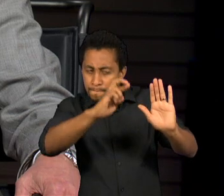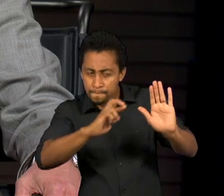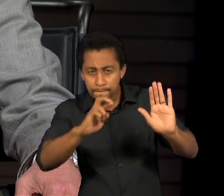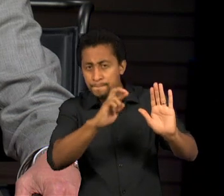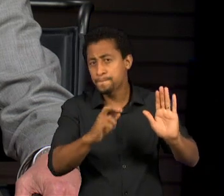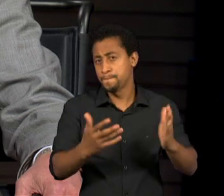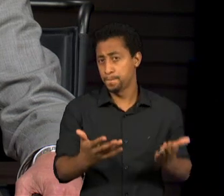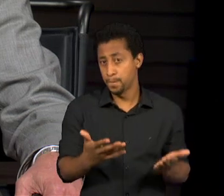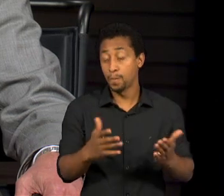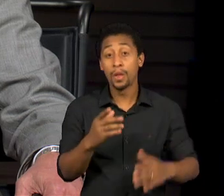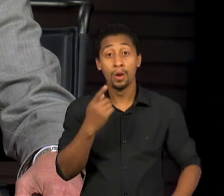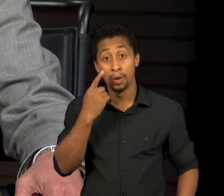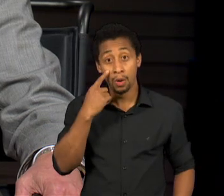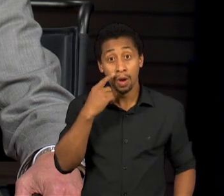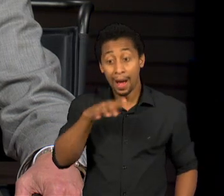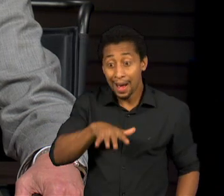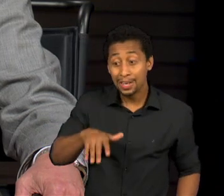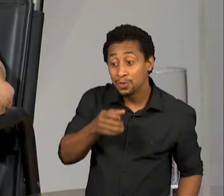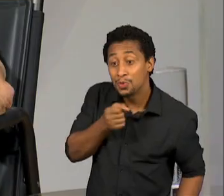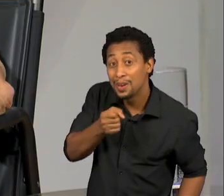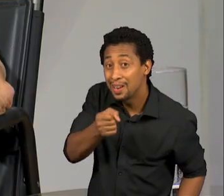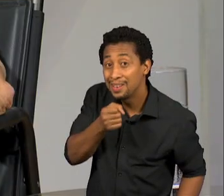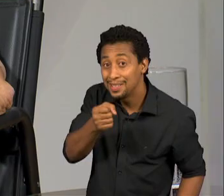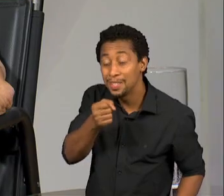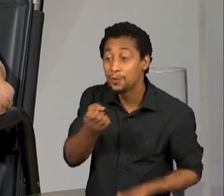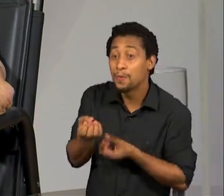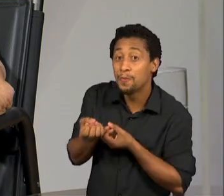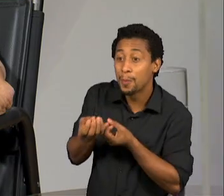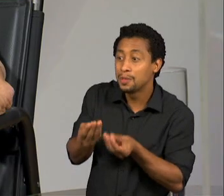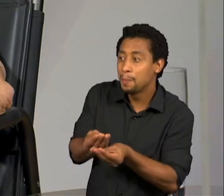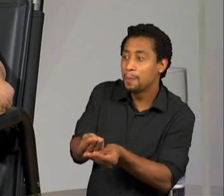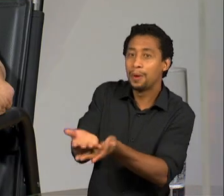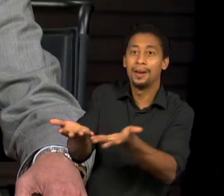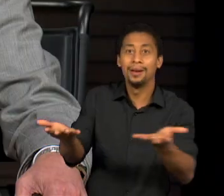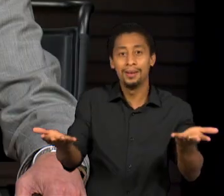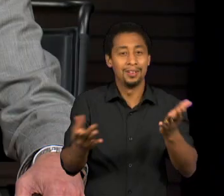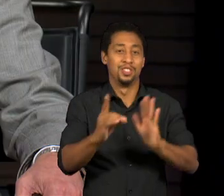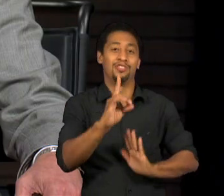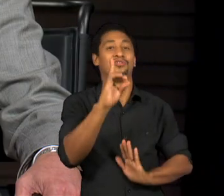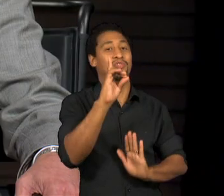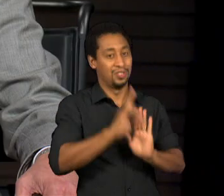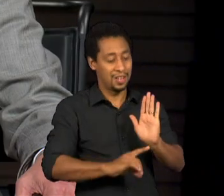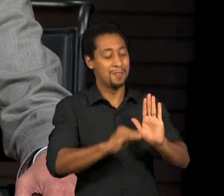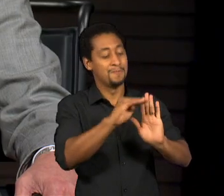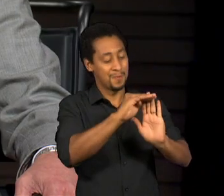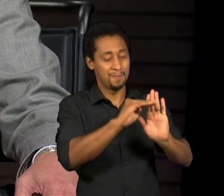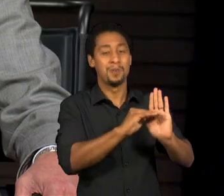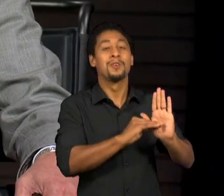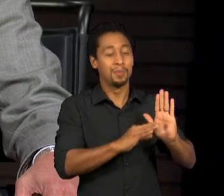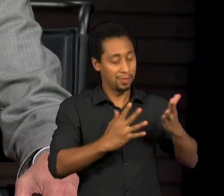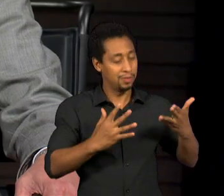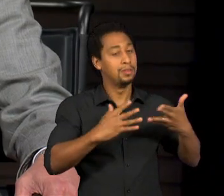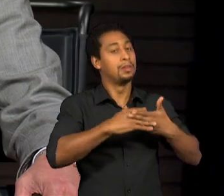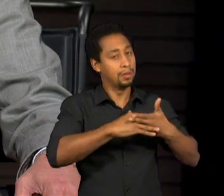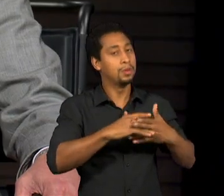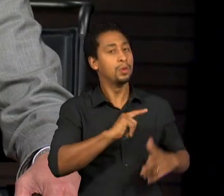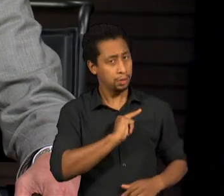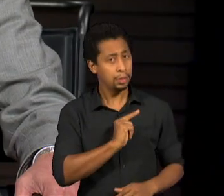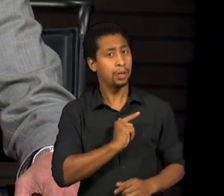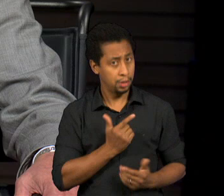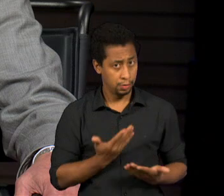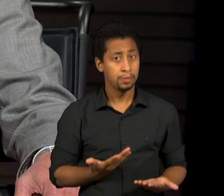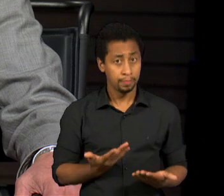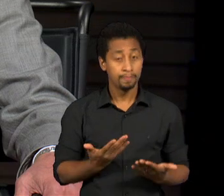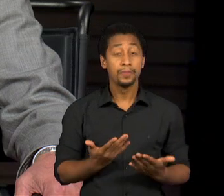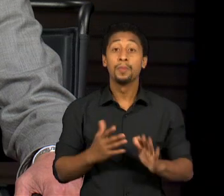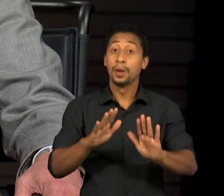direito fundamental do cidadão. E existem várias iniciativas de ordem pública, de natureza